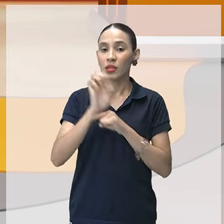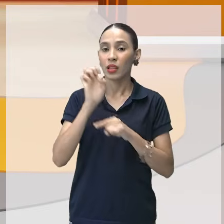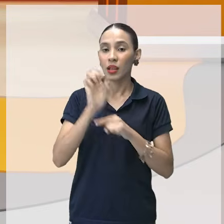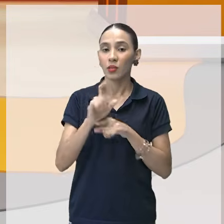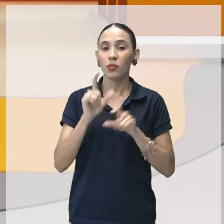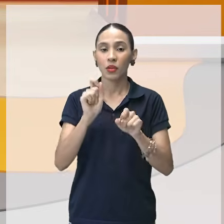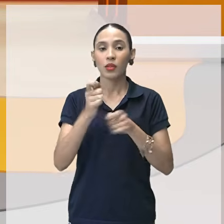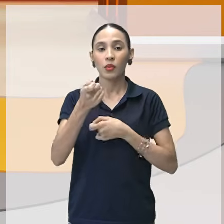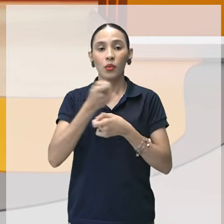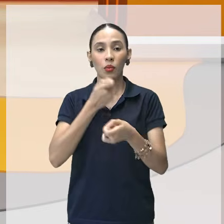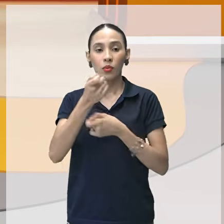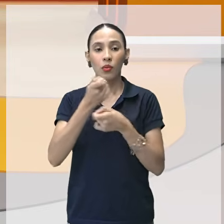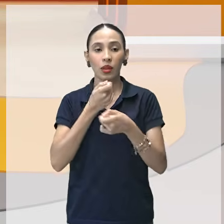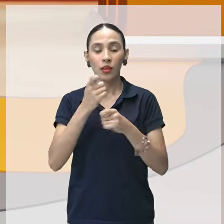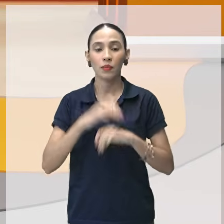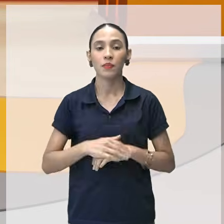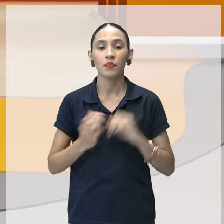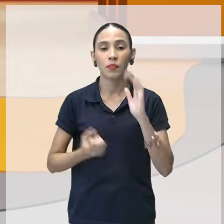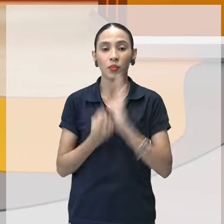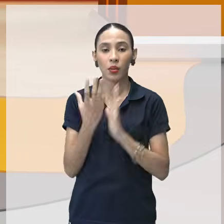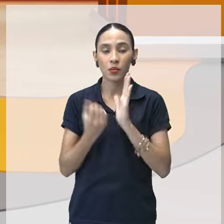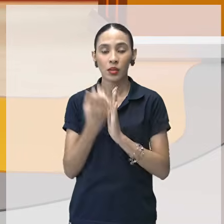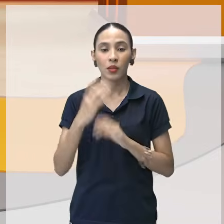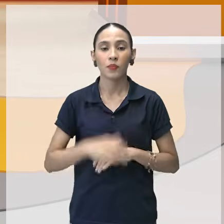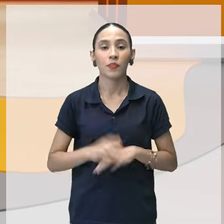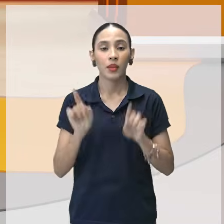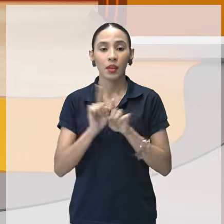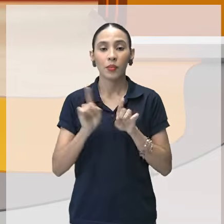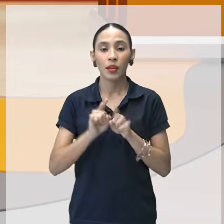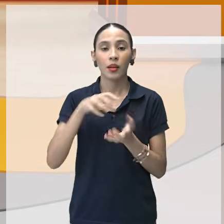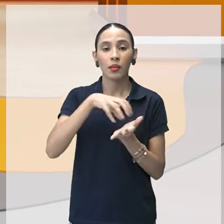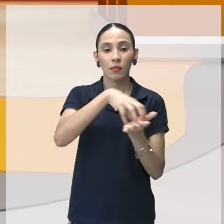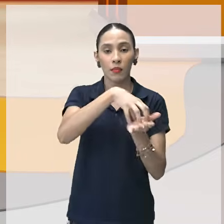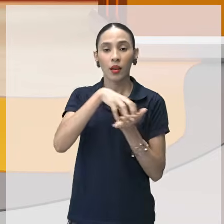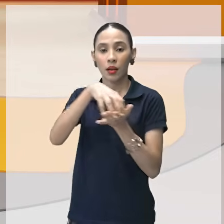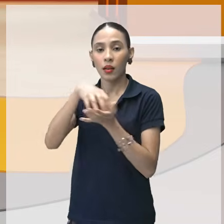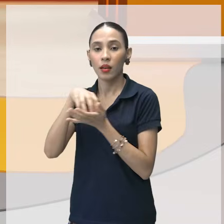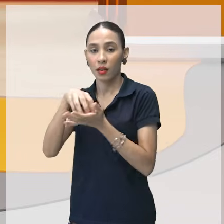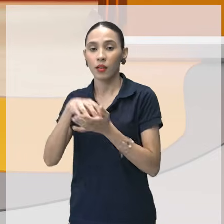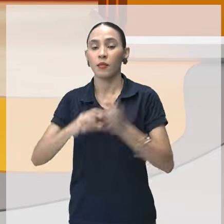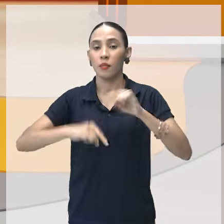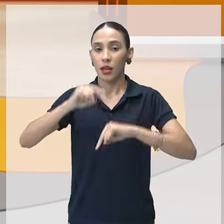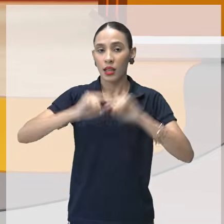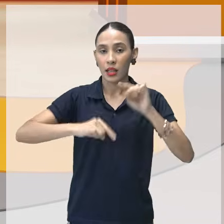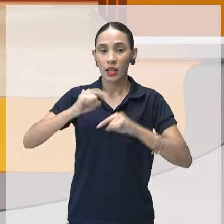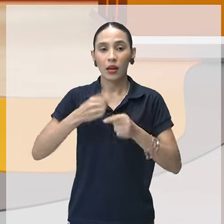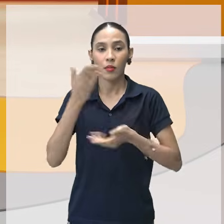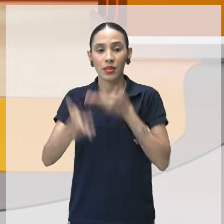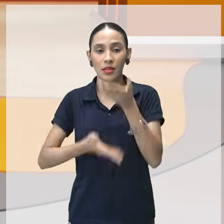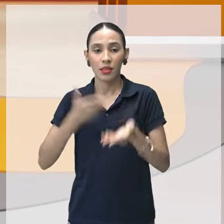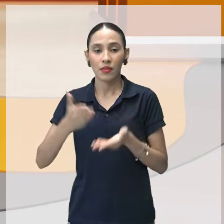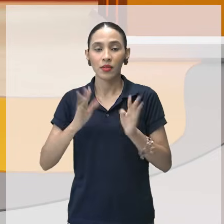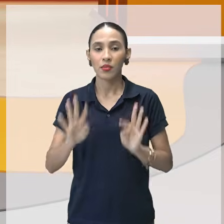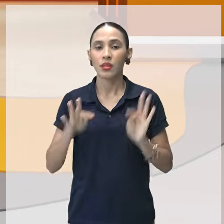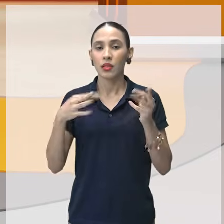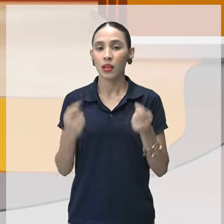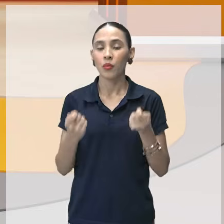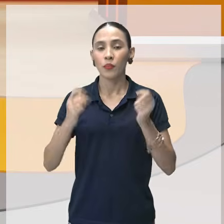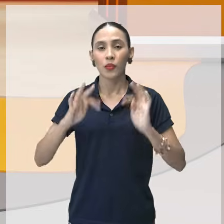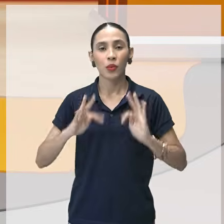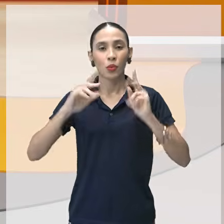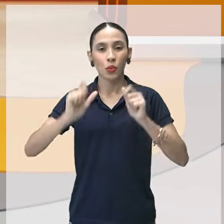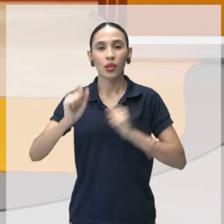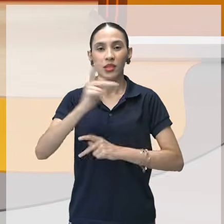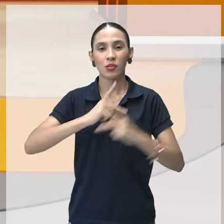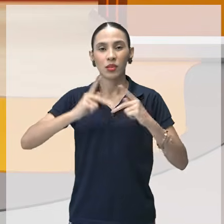Estado vai controlar a produção e a distribuição de bens e serviços. Então, toda essa